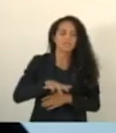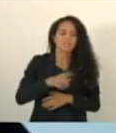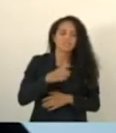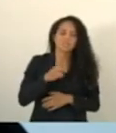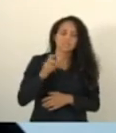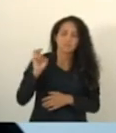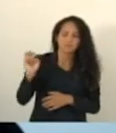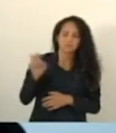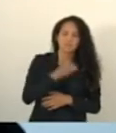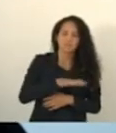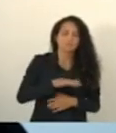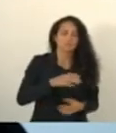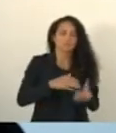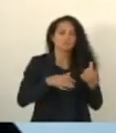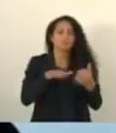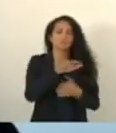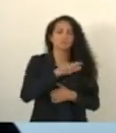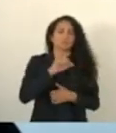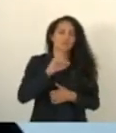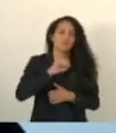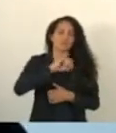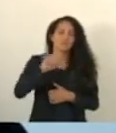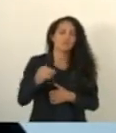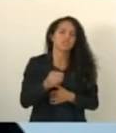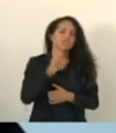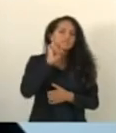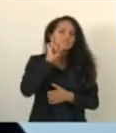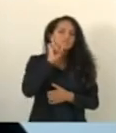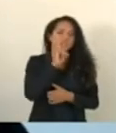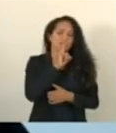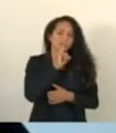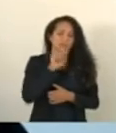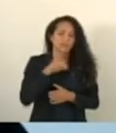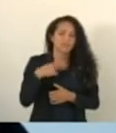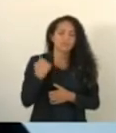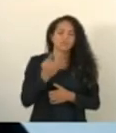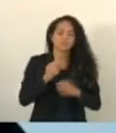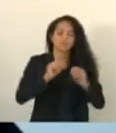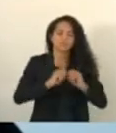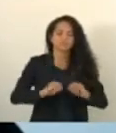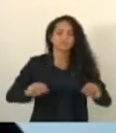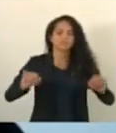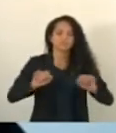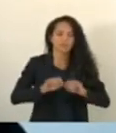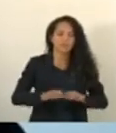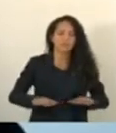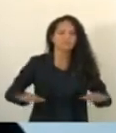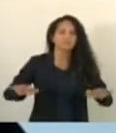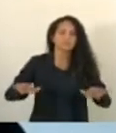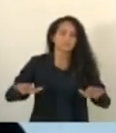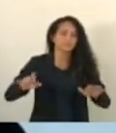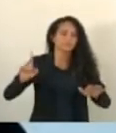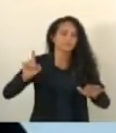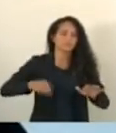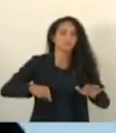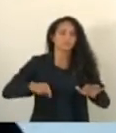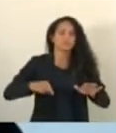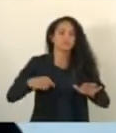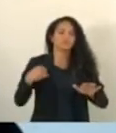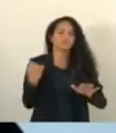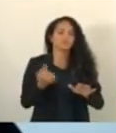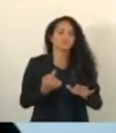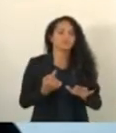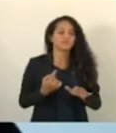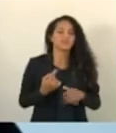6, Jardim América, precisa, e que nós anunciamos na campanha de Euclério de que nós